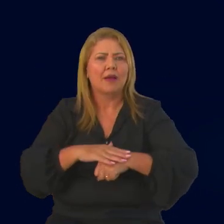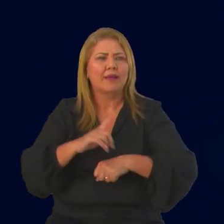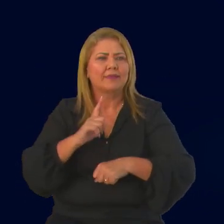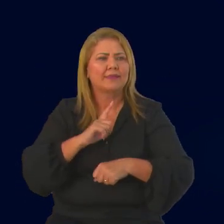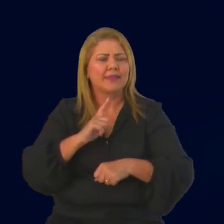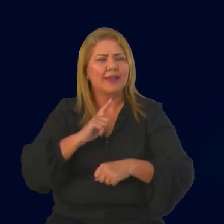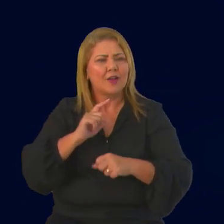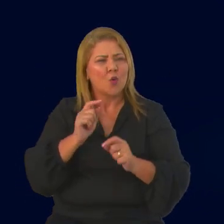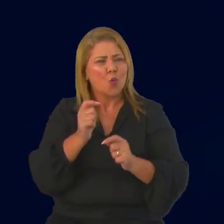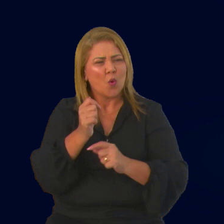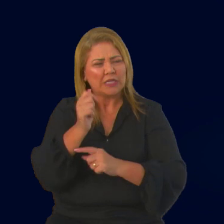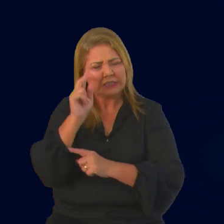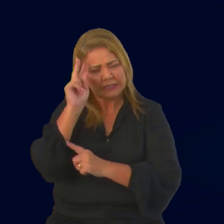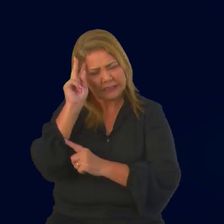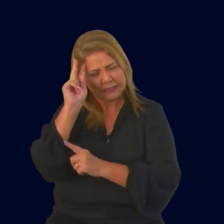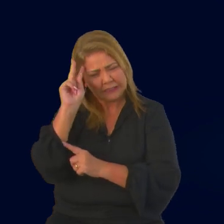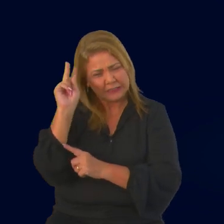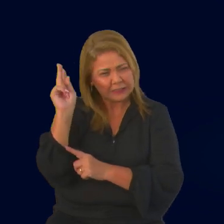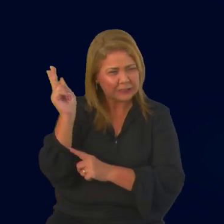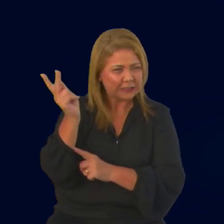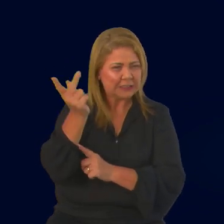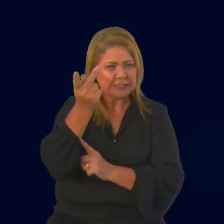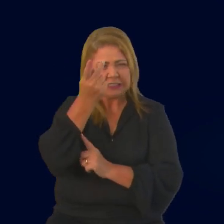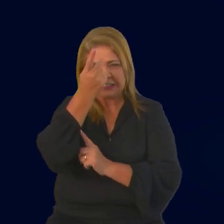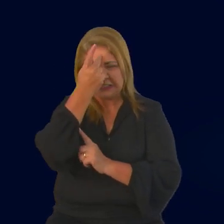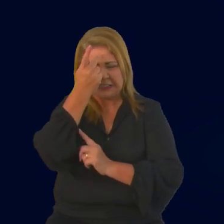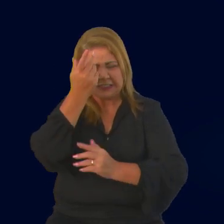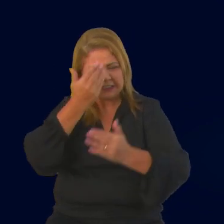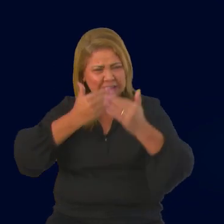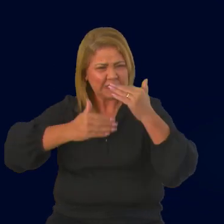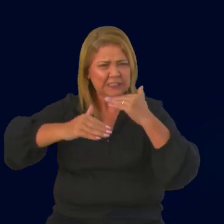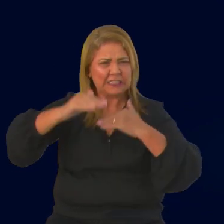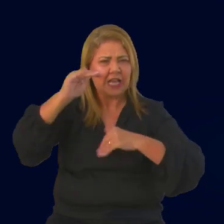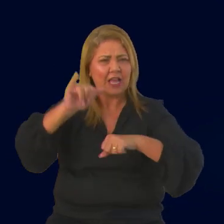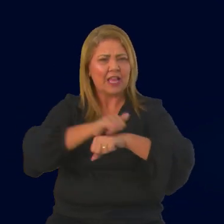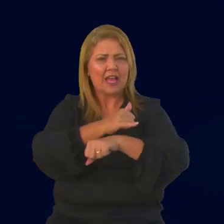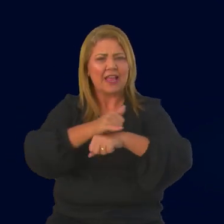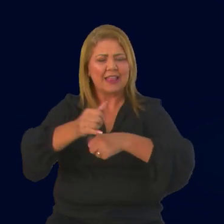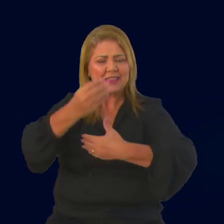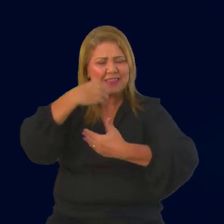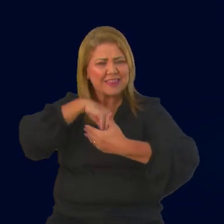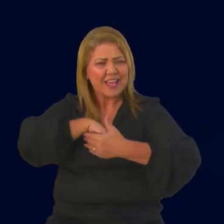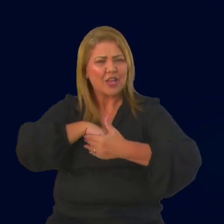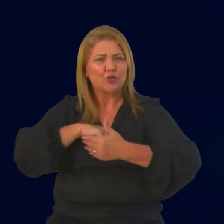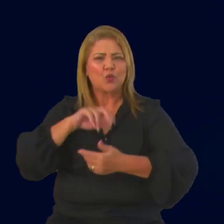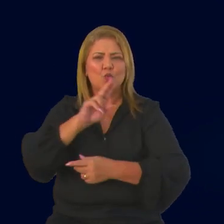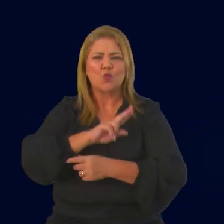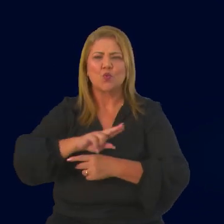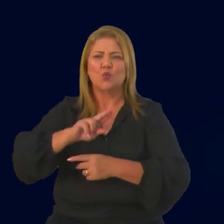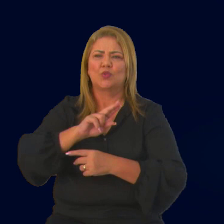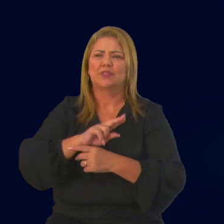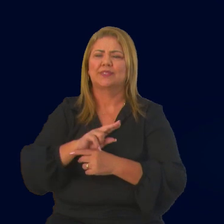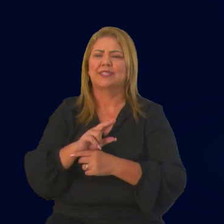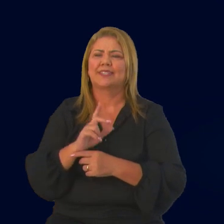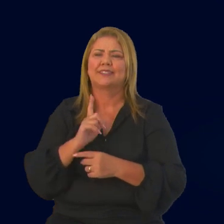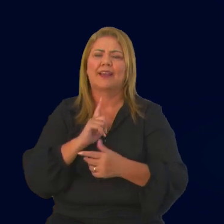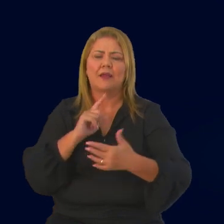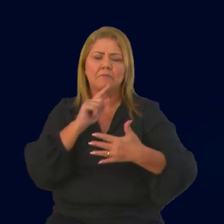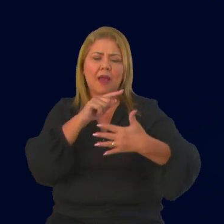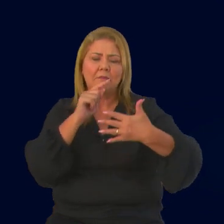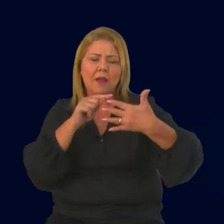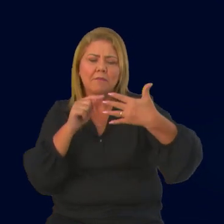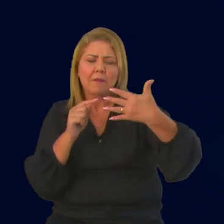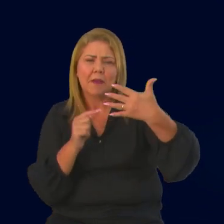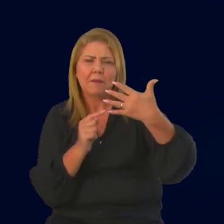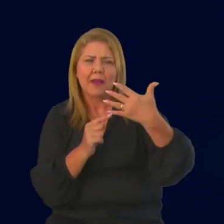perdendo a cabeça, quais são as estratégias internas que você costuma usar para não